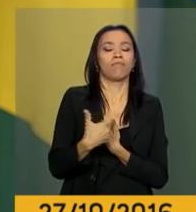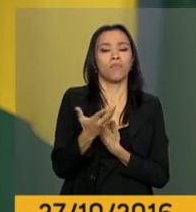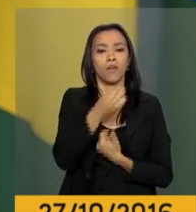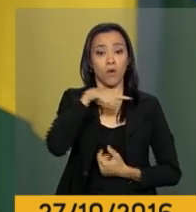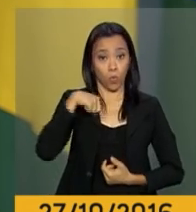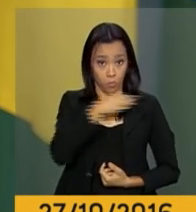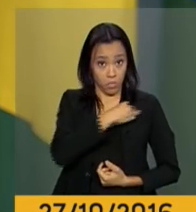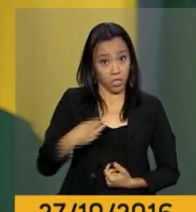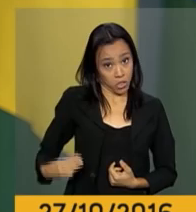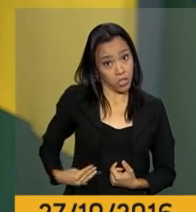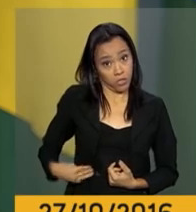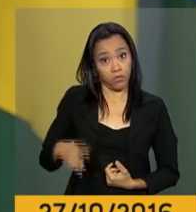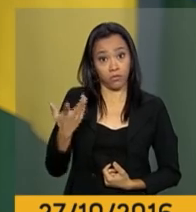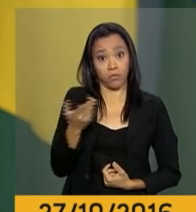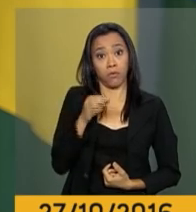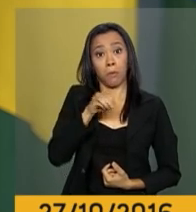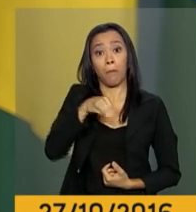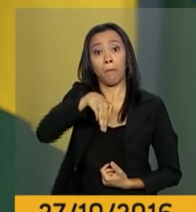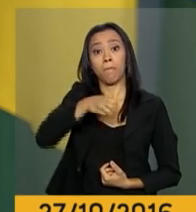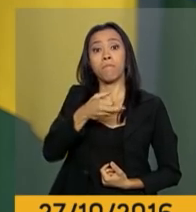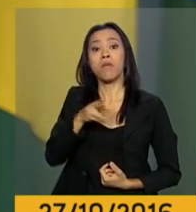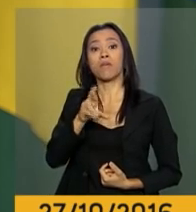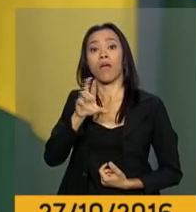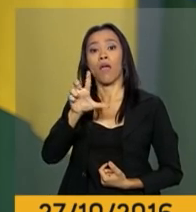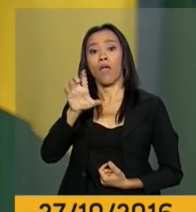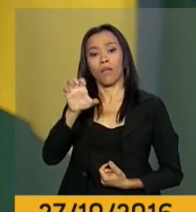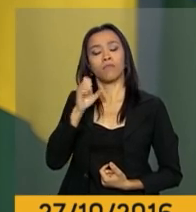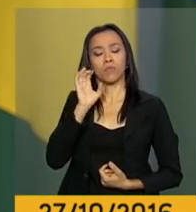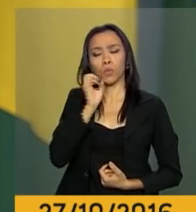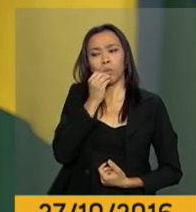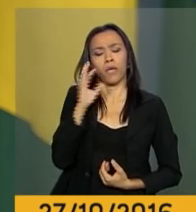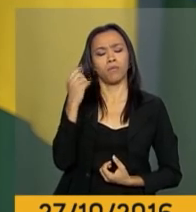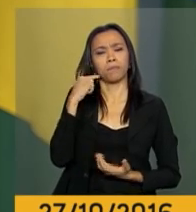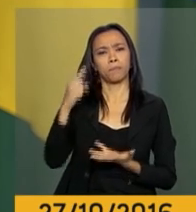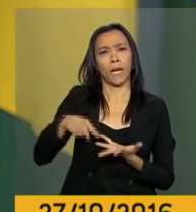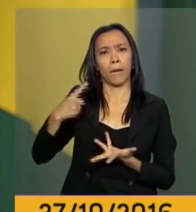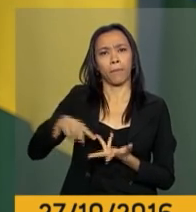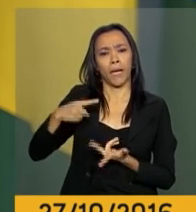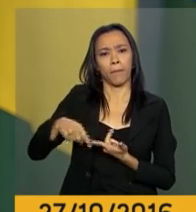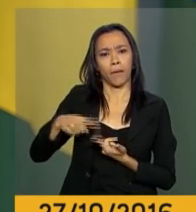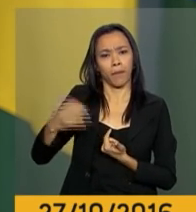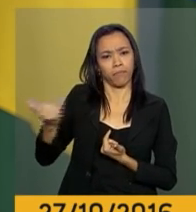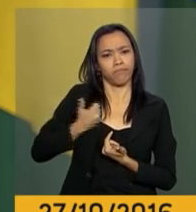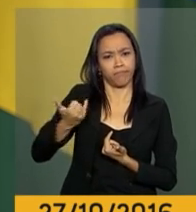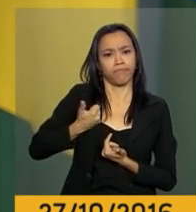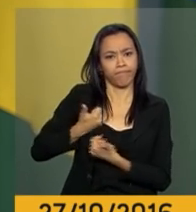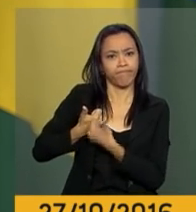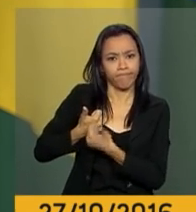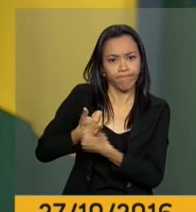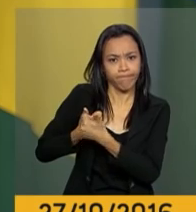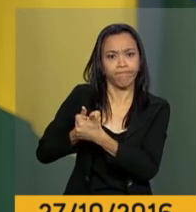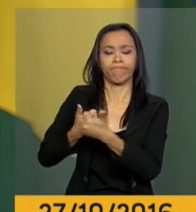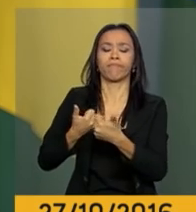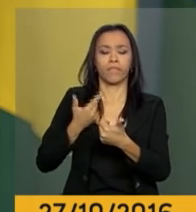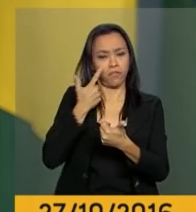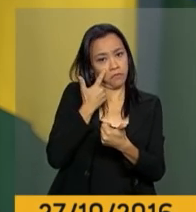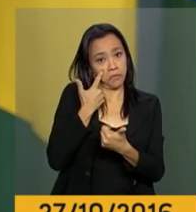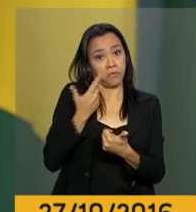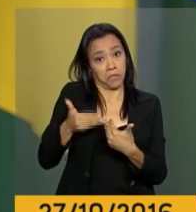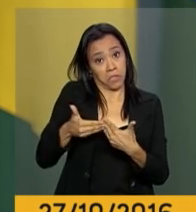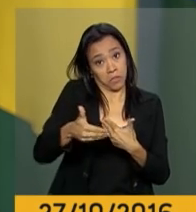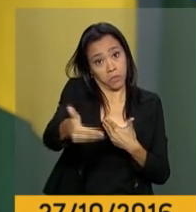Meirelles ouviu com muita atenção e certa e seguramente levará em conta as manifestações e